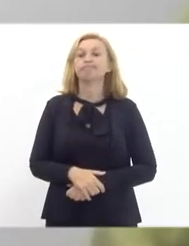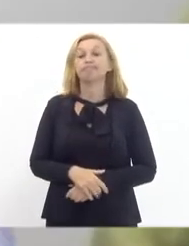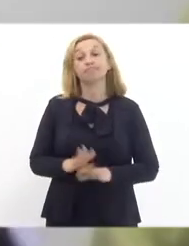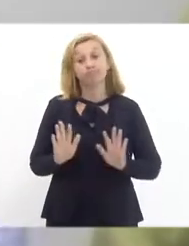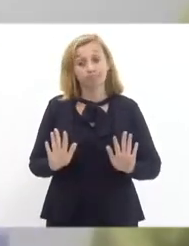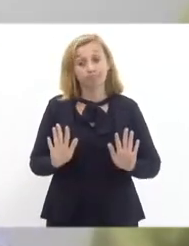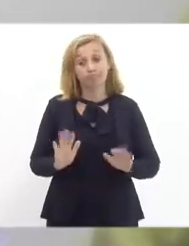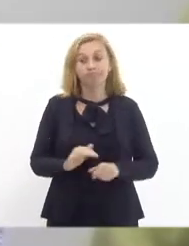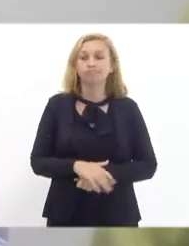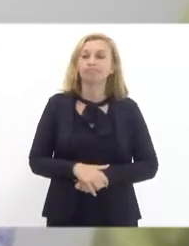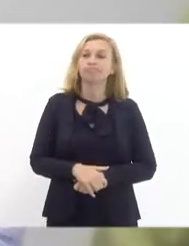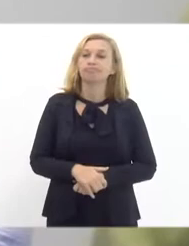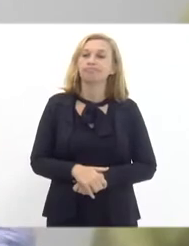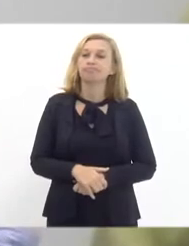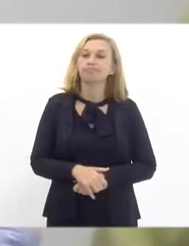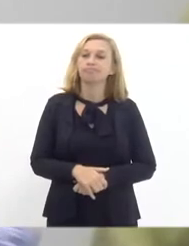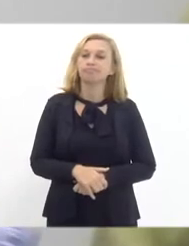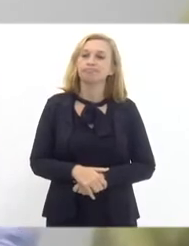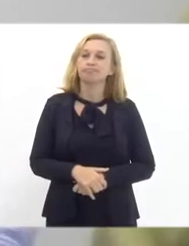Porém,